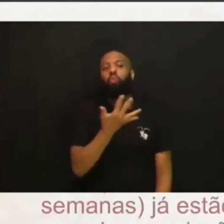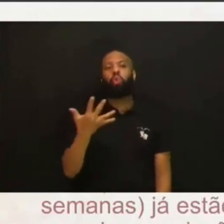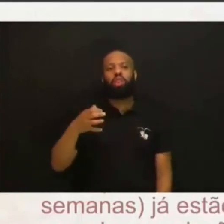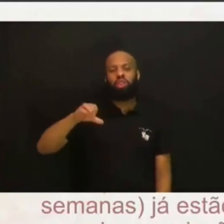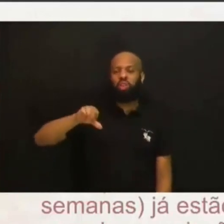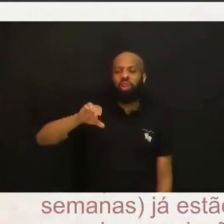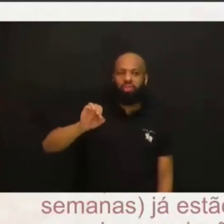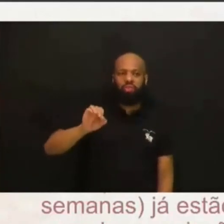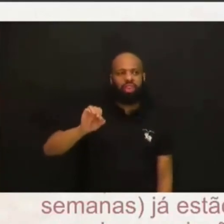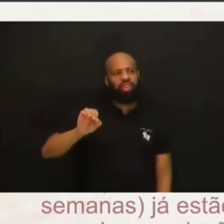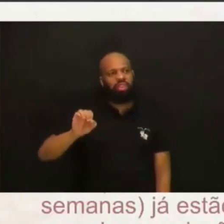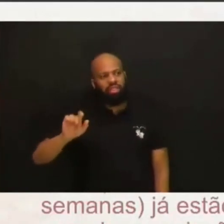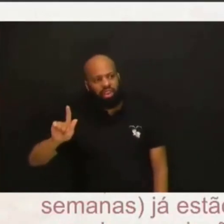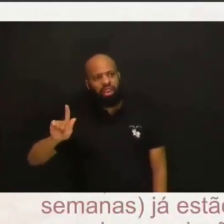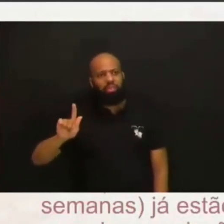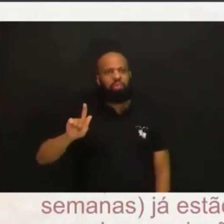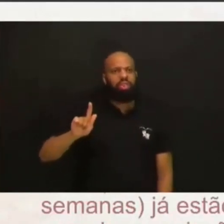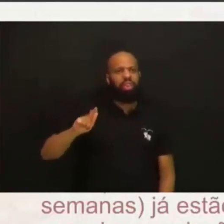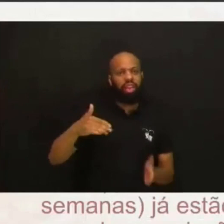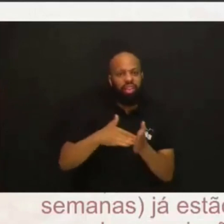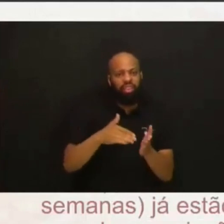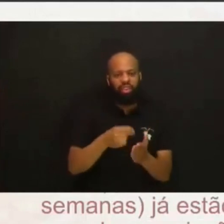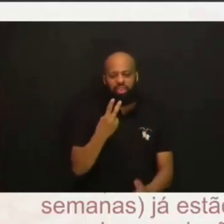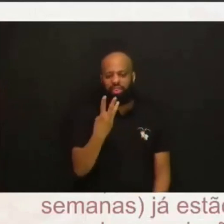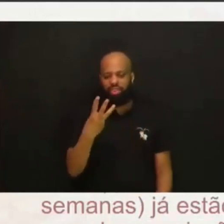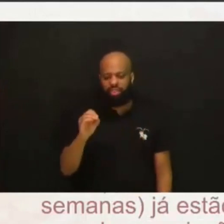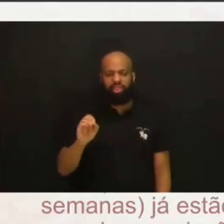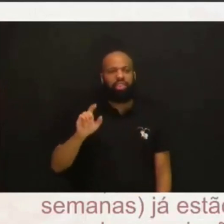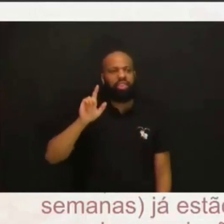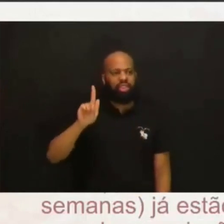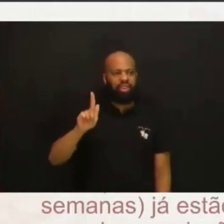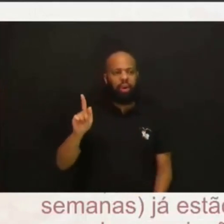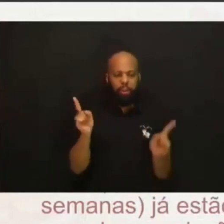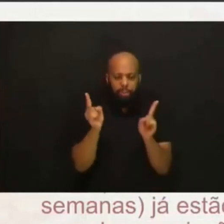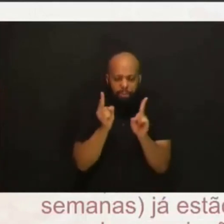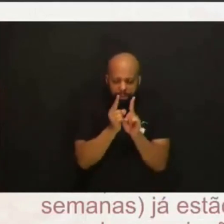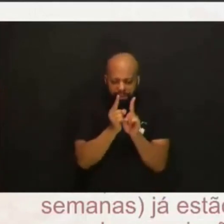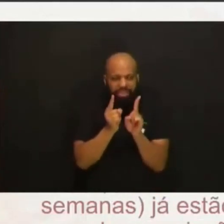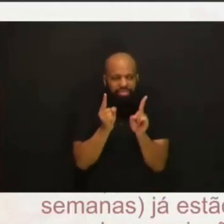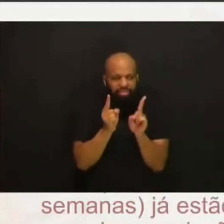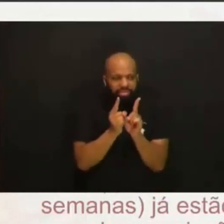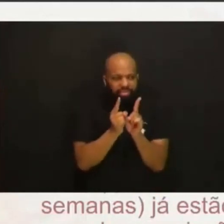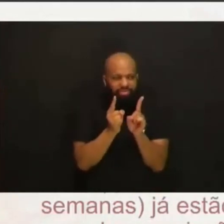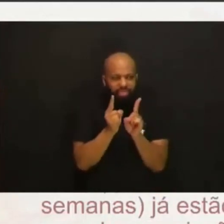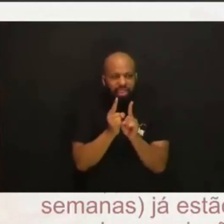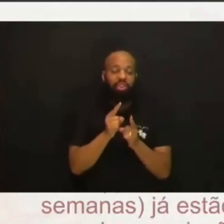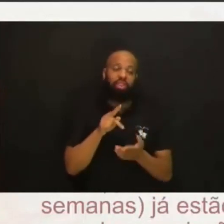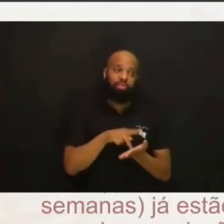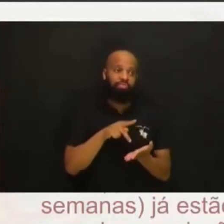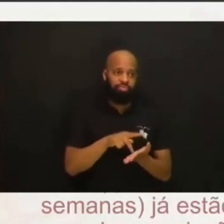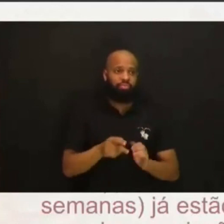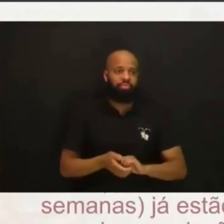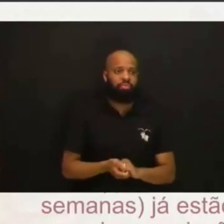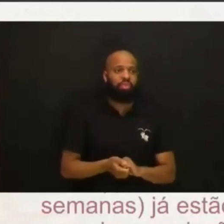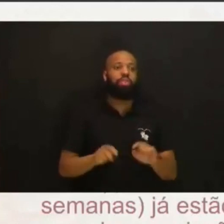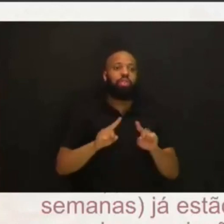gramas, 230 a 230 gramas. Muito pequenos, com toda certeza. Mas